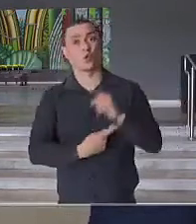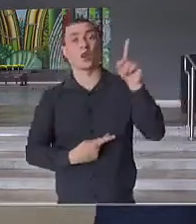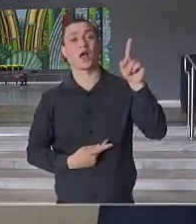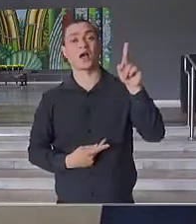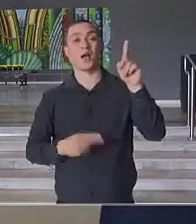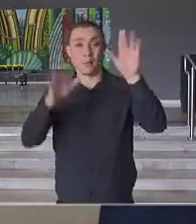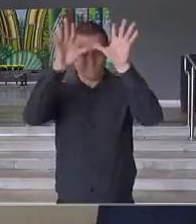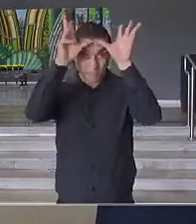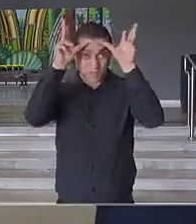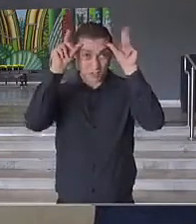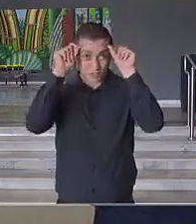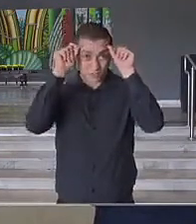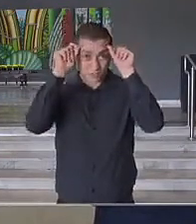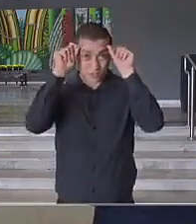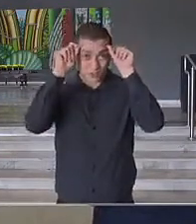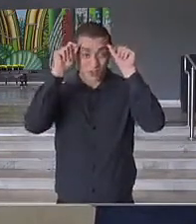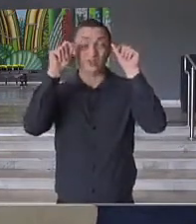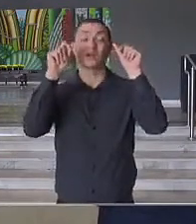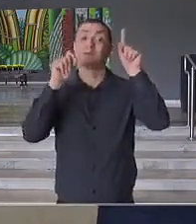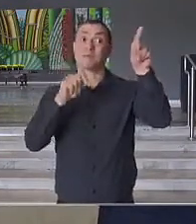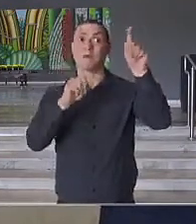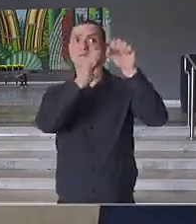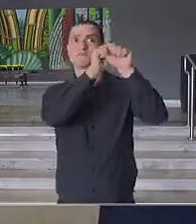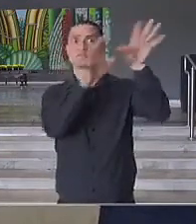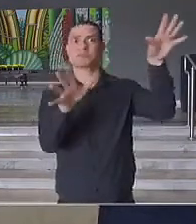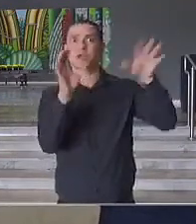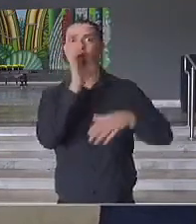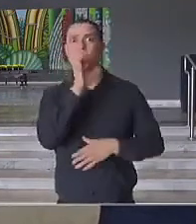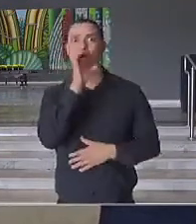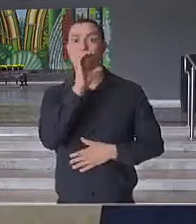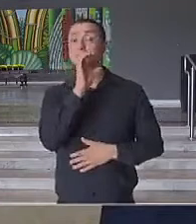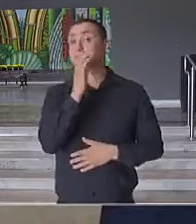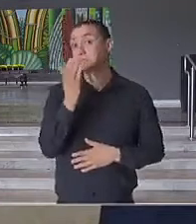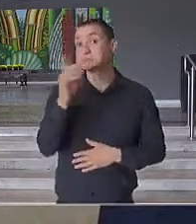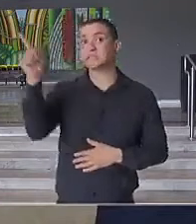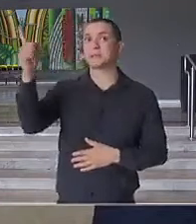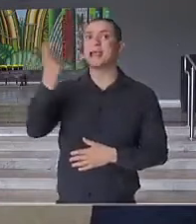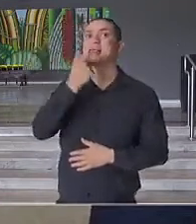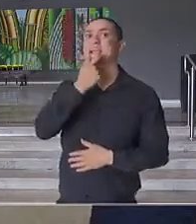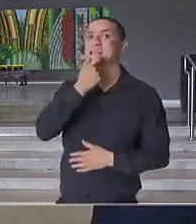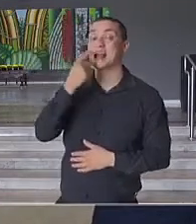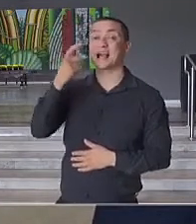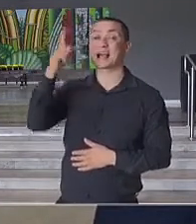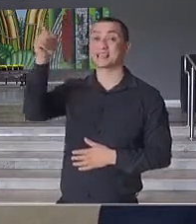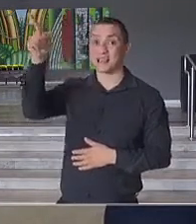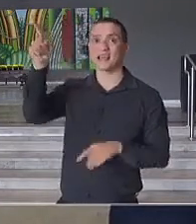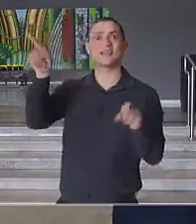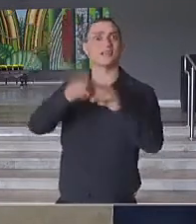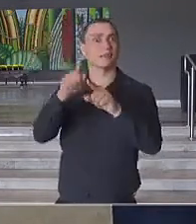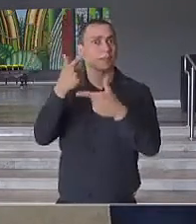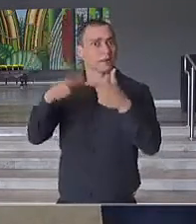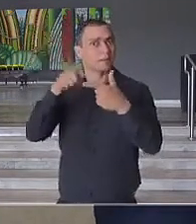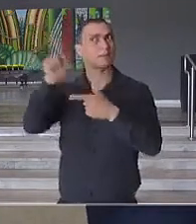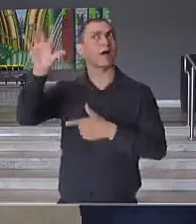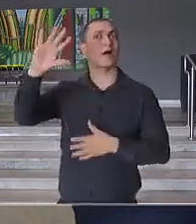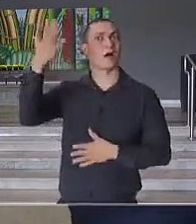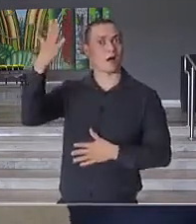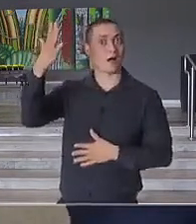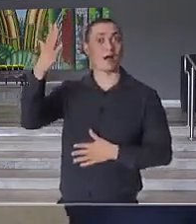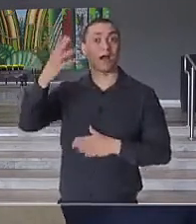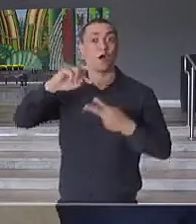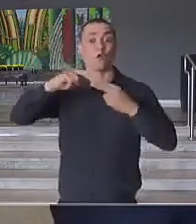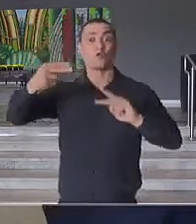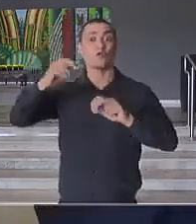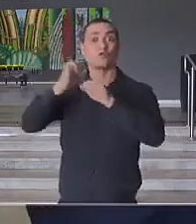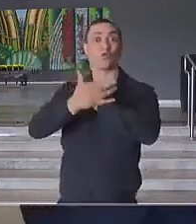predominou no estado do Amazonas, que predomina na Inglaterra, que tem levado toda essa condição na Inglaterra de ter que